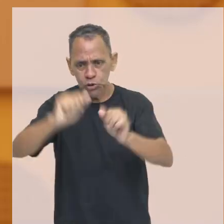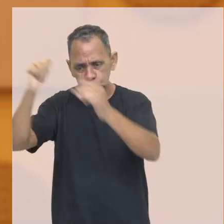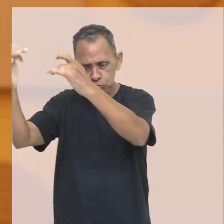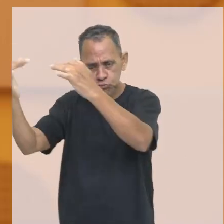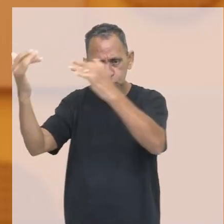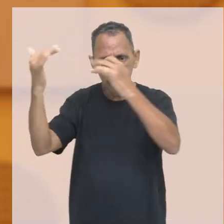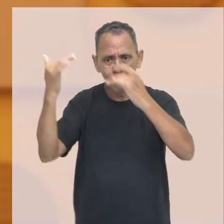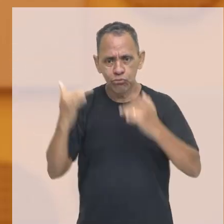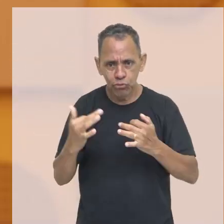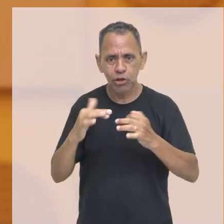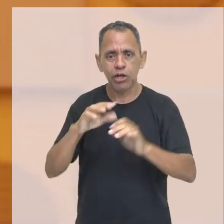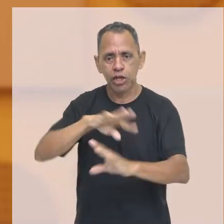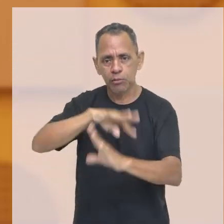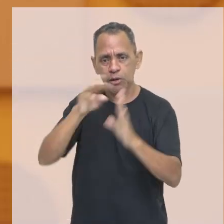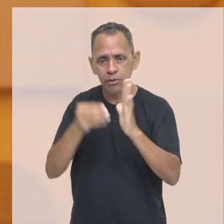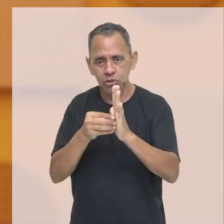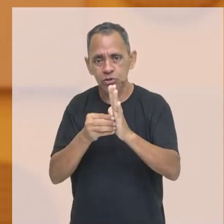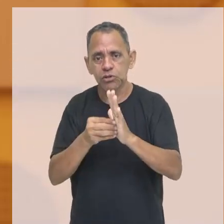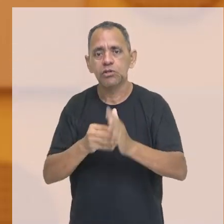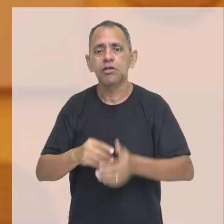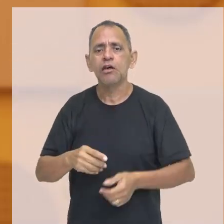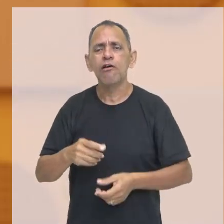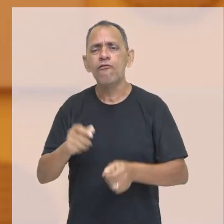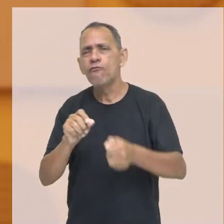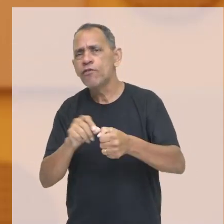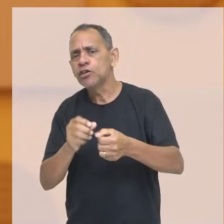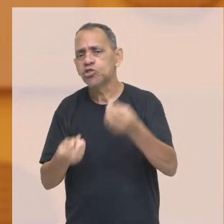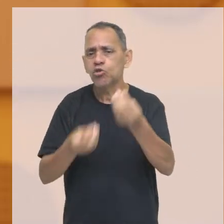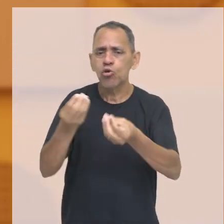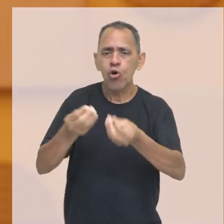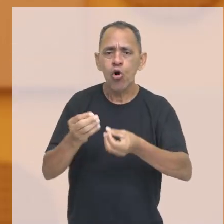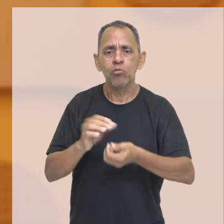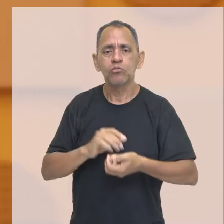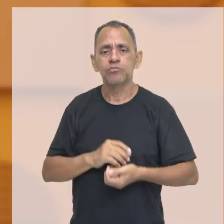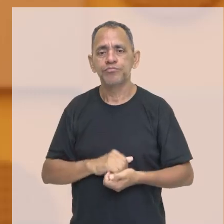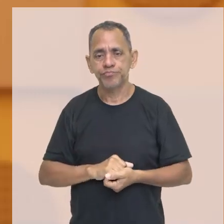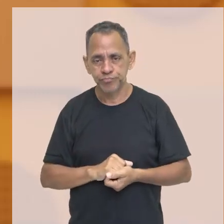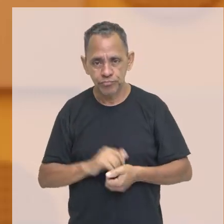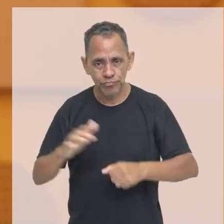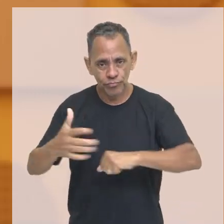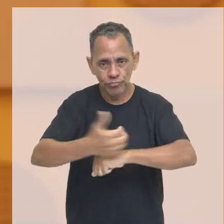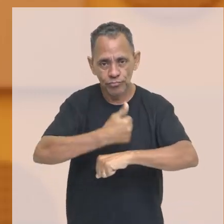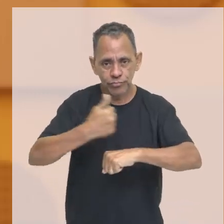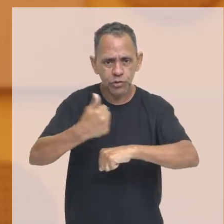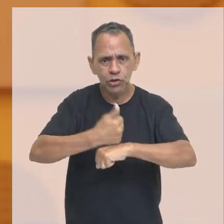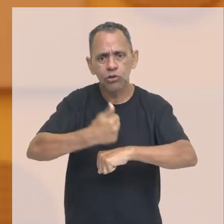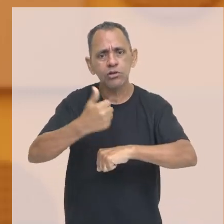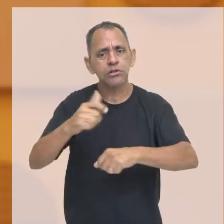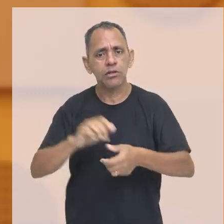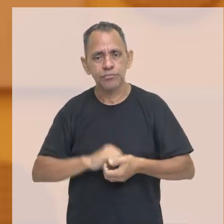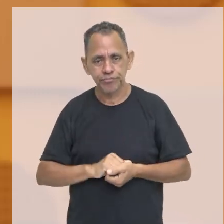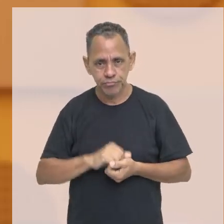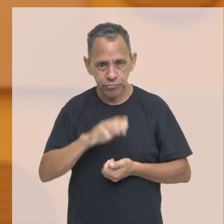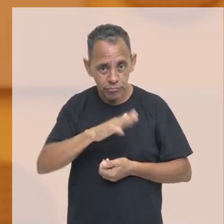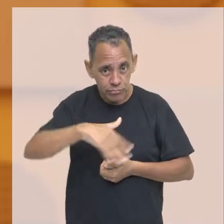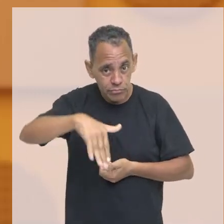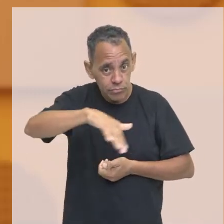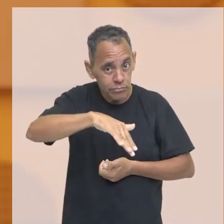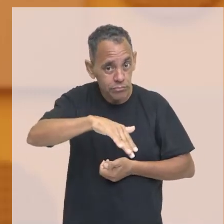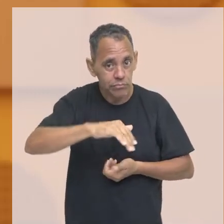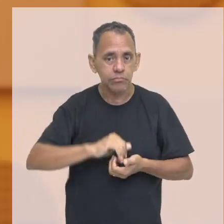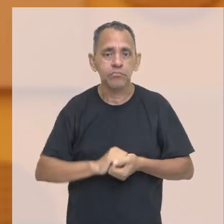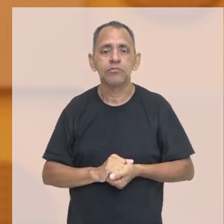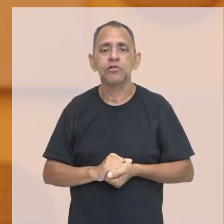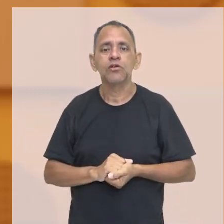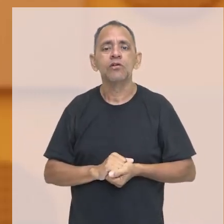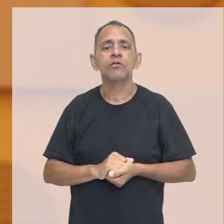que a colonização da Amazônia fosse um pouquinho mais violenta no sentido de colonizar o imaginário. Na